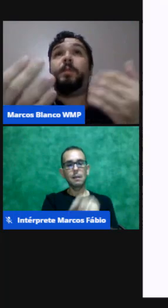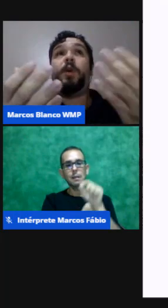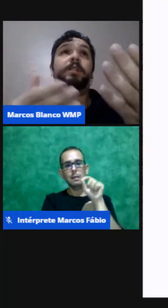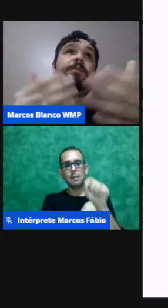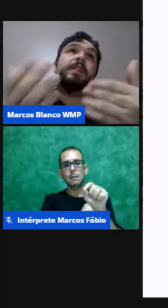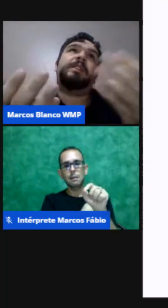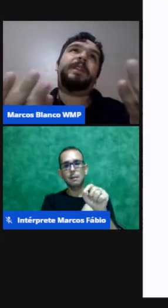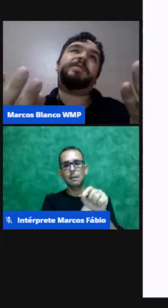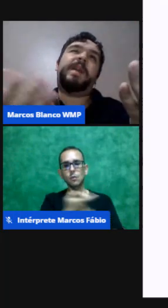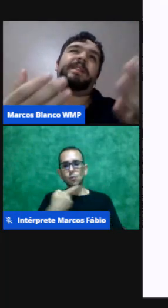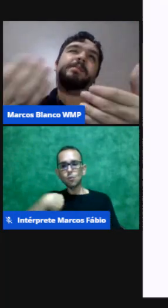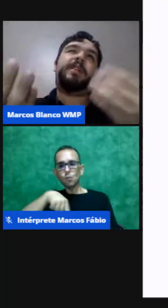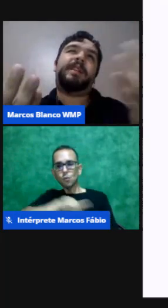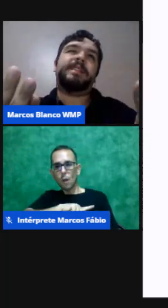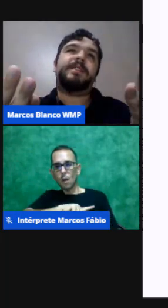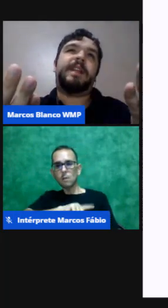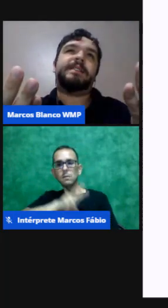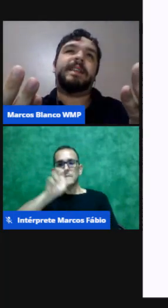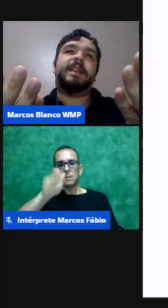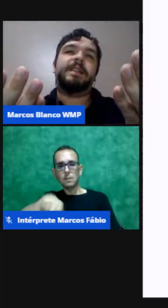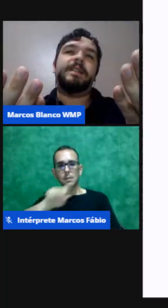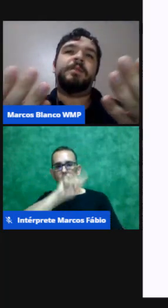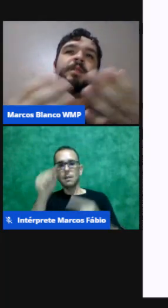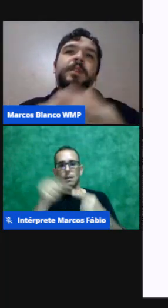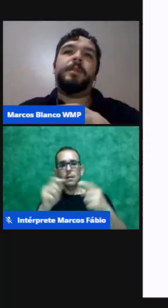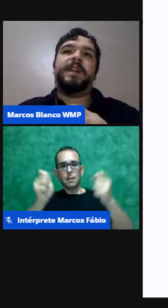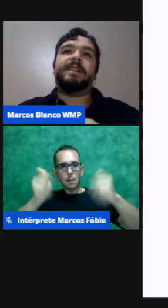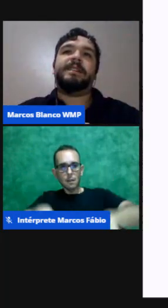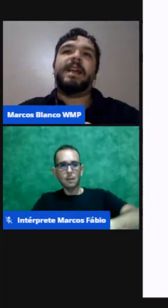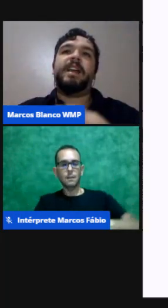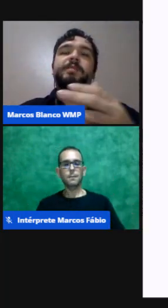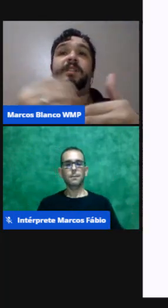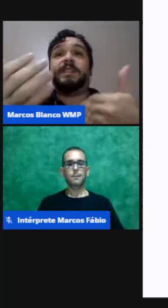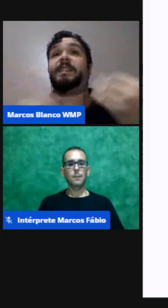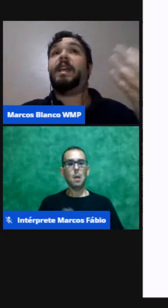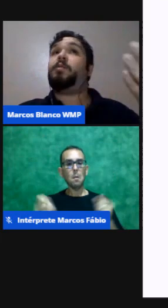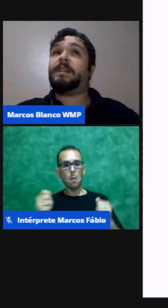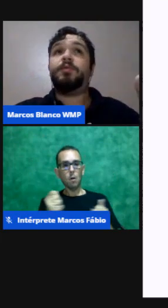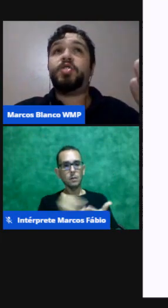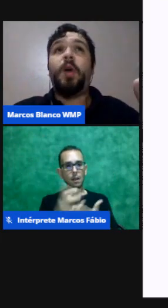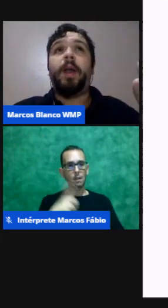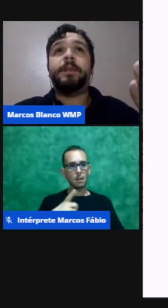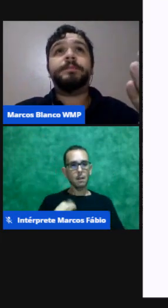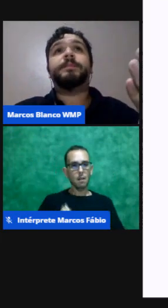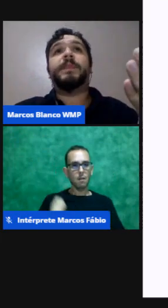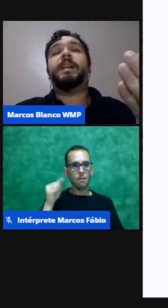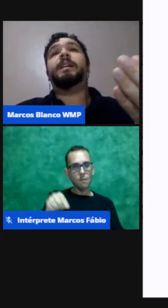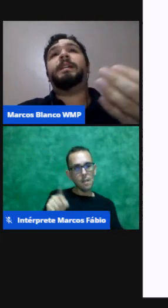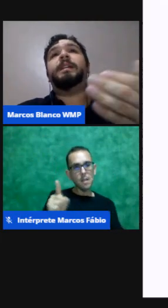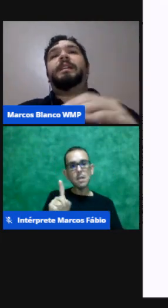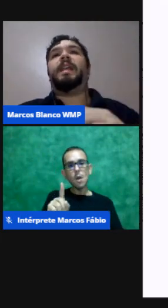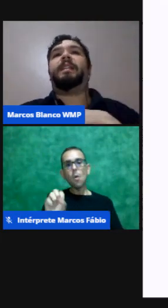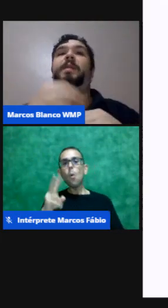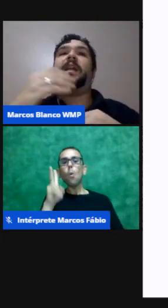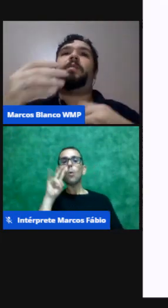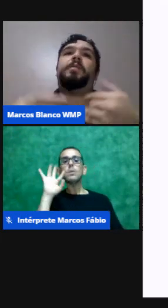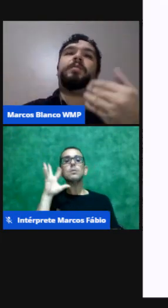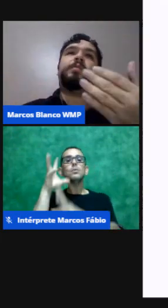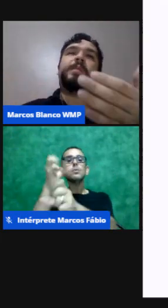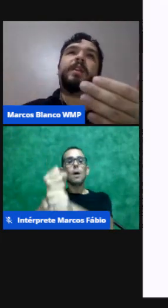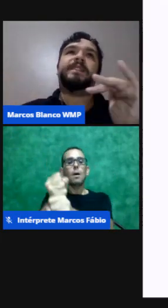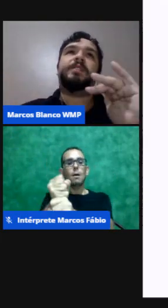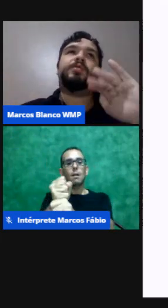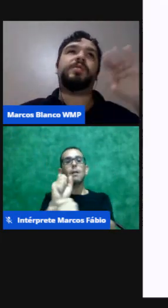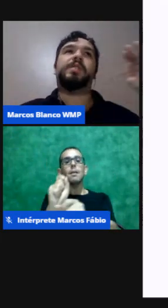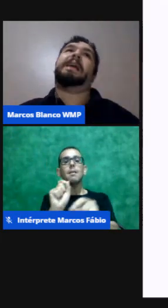que a gente propõe. Infelizmente, a maioria dessas atividades seriam presenciais, mas você tem a contação de história, né? Quem